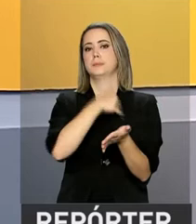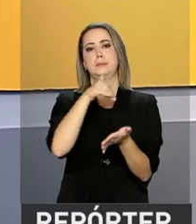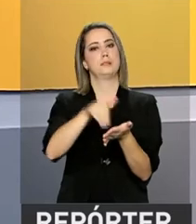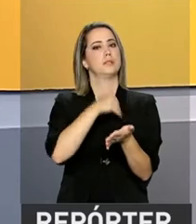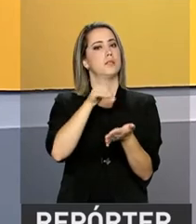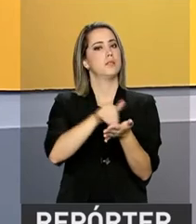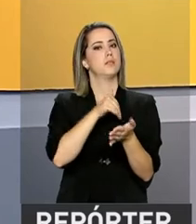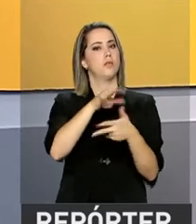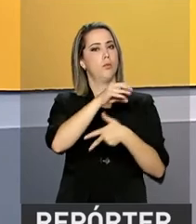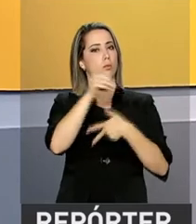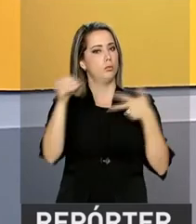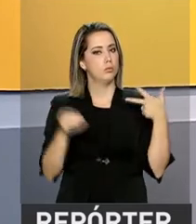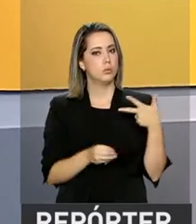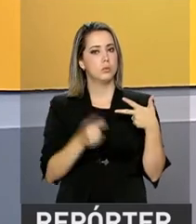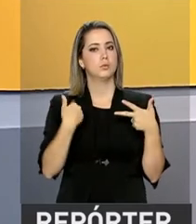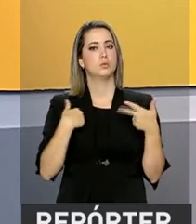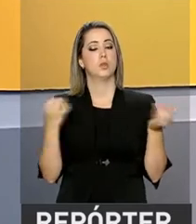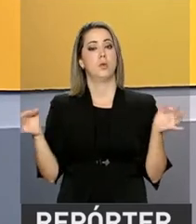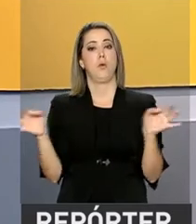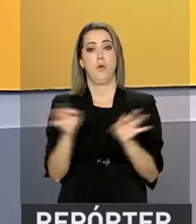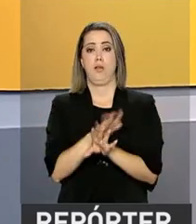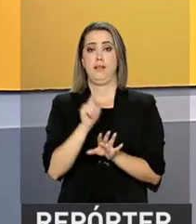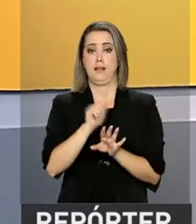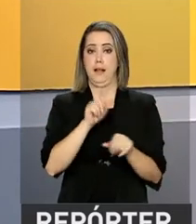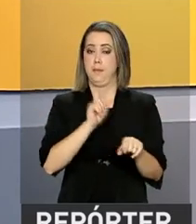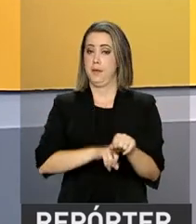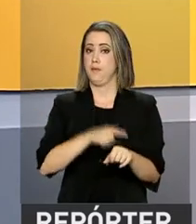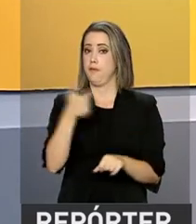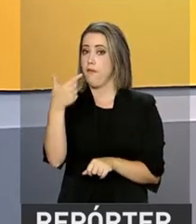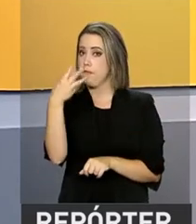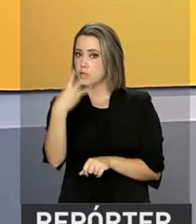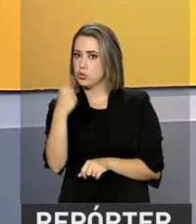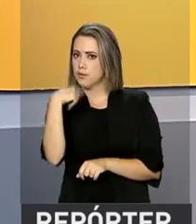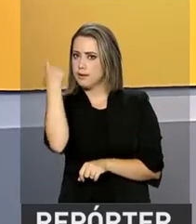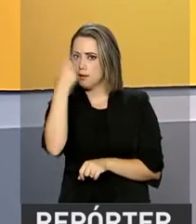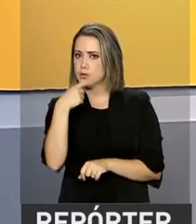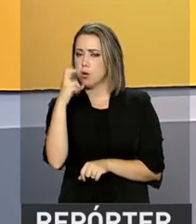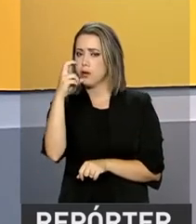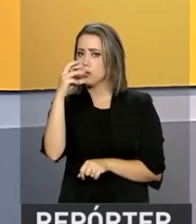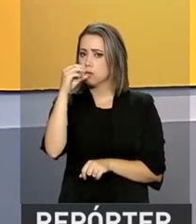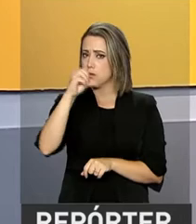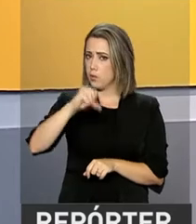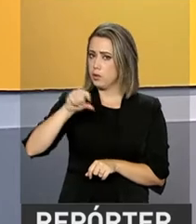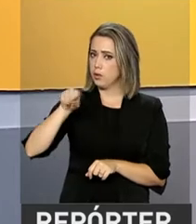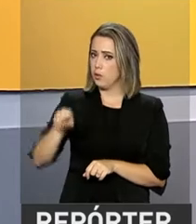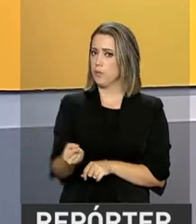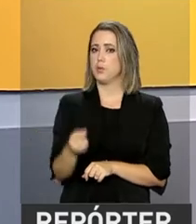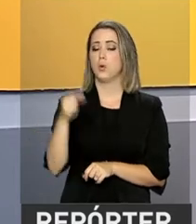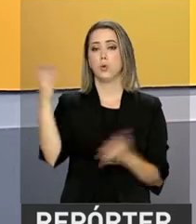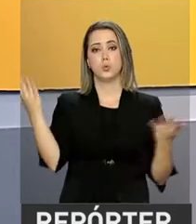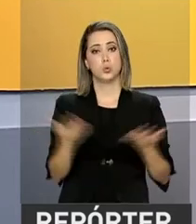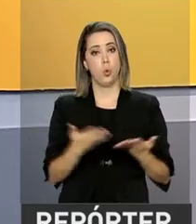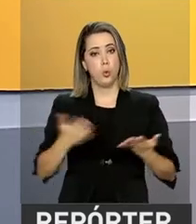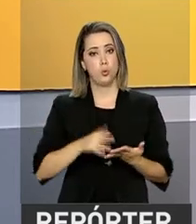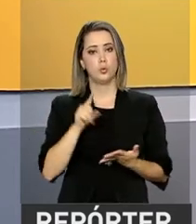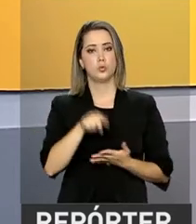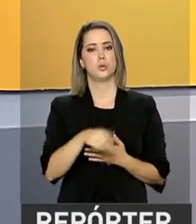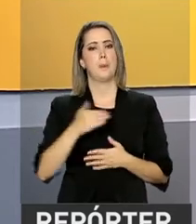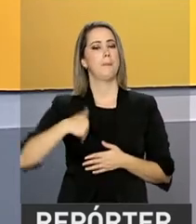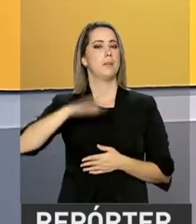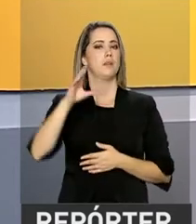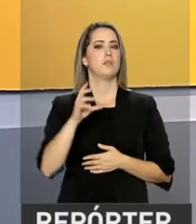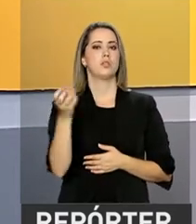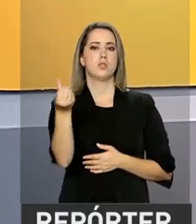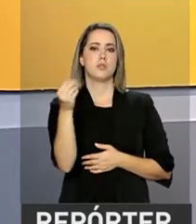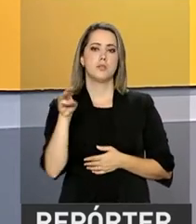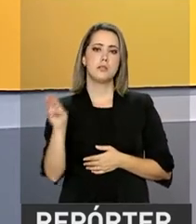as inscrições no Enem 2017. O prazo termina às 23 horas e 59 minutos de hoje. E mais